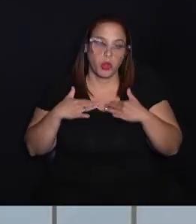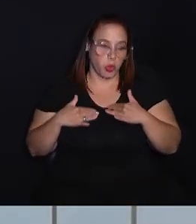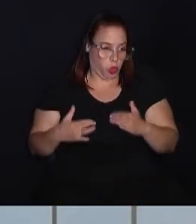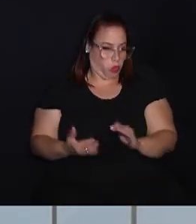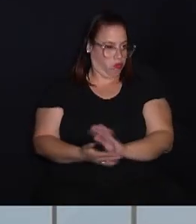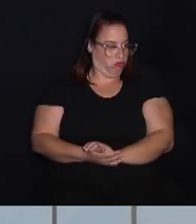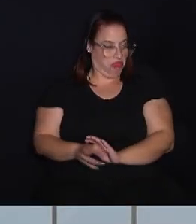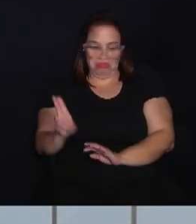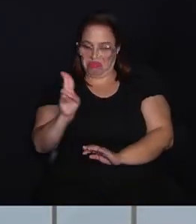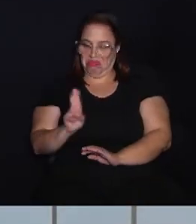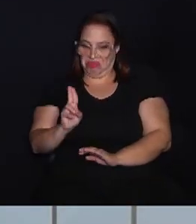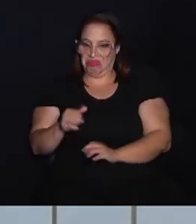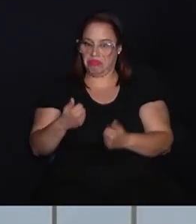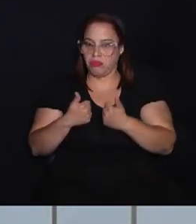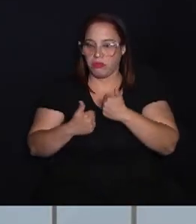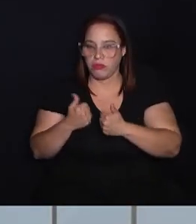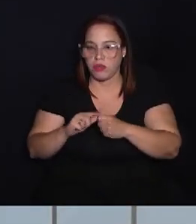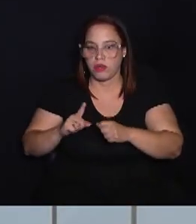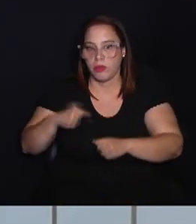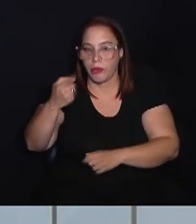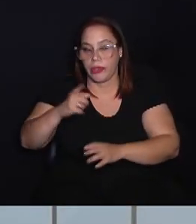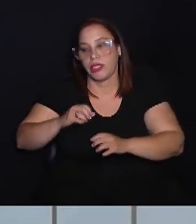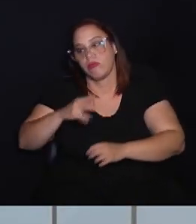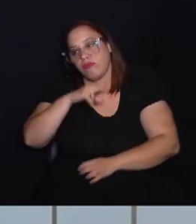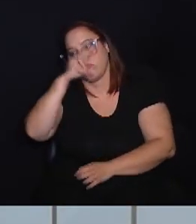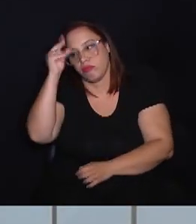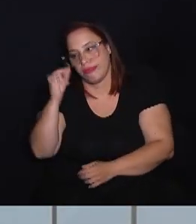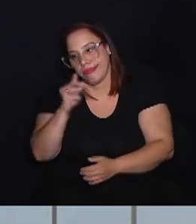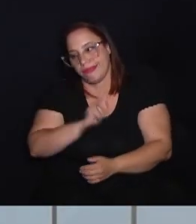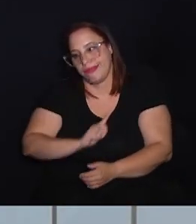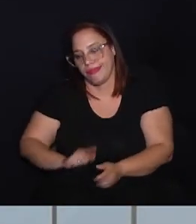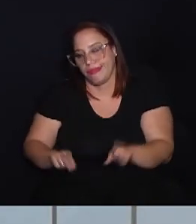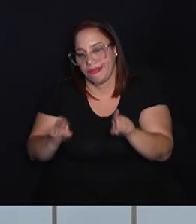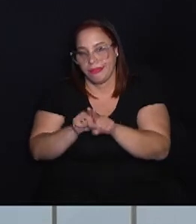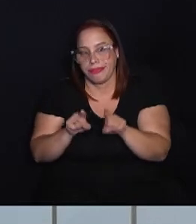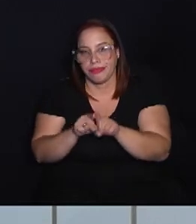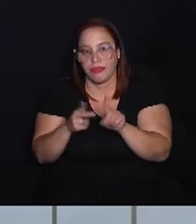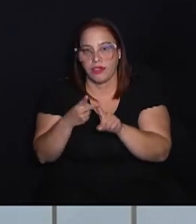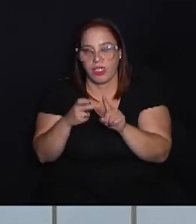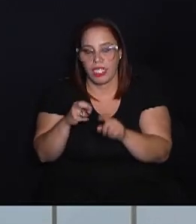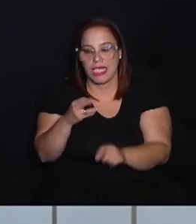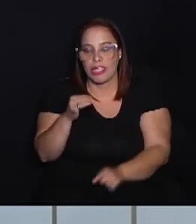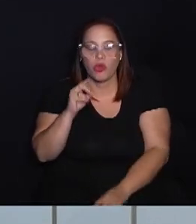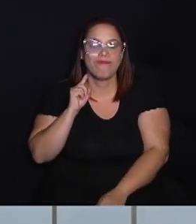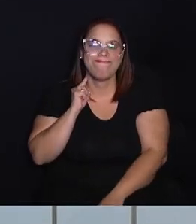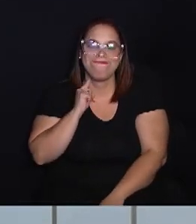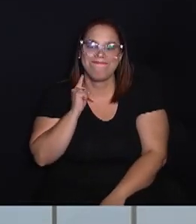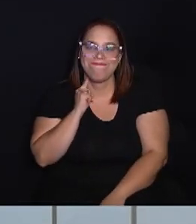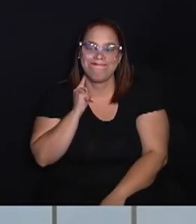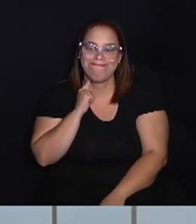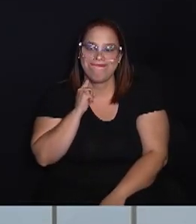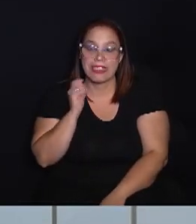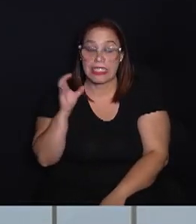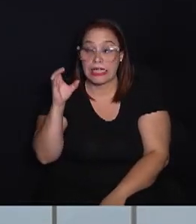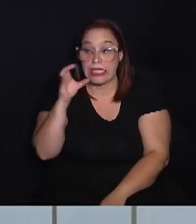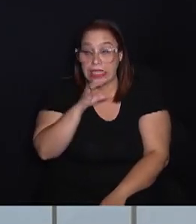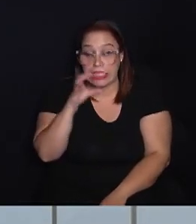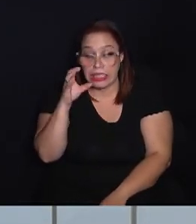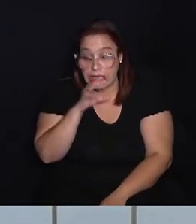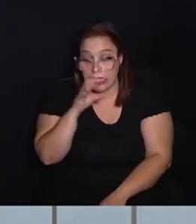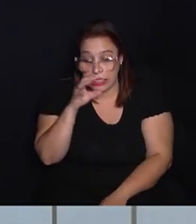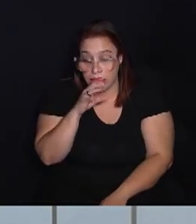também, né? A árvore é um bem ecológico fundamental para ajudar a regular o clima, inclusive